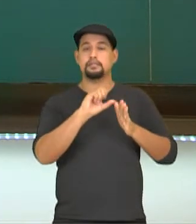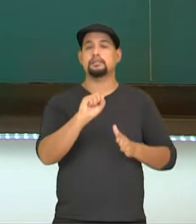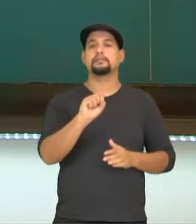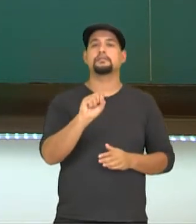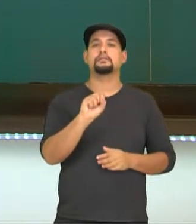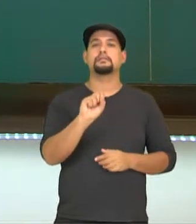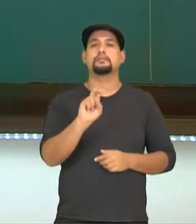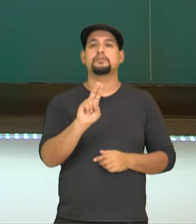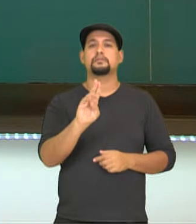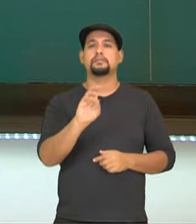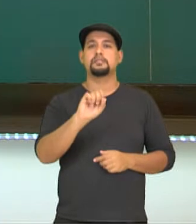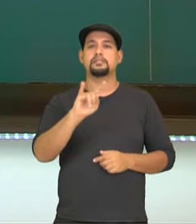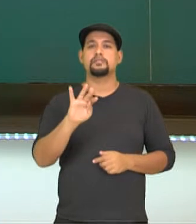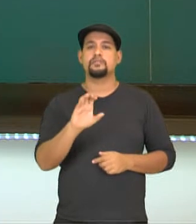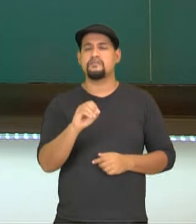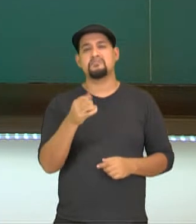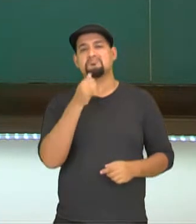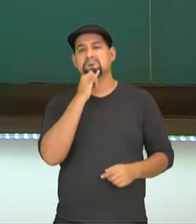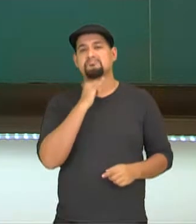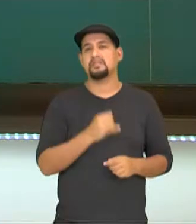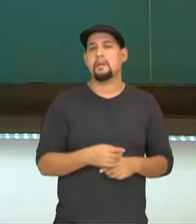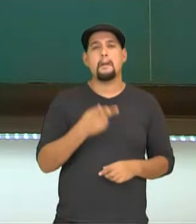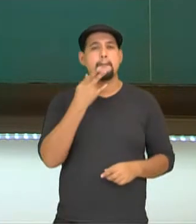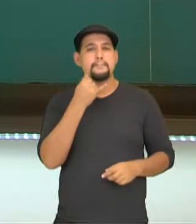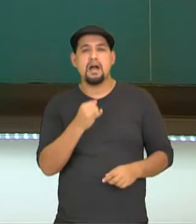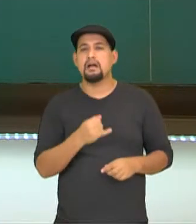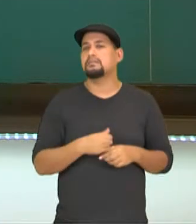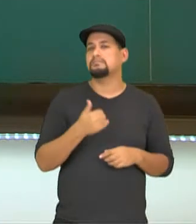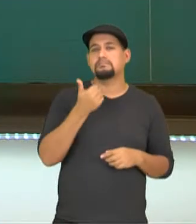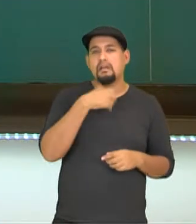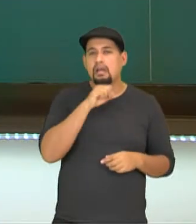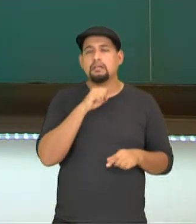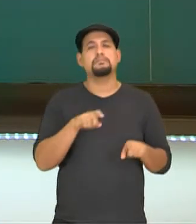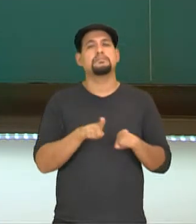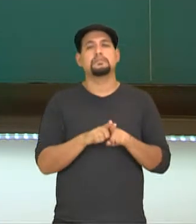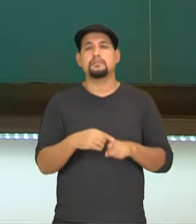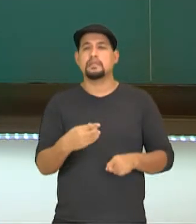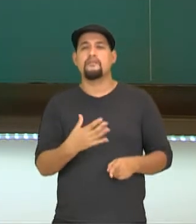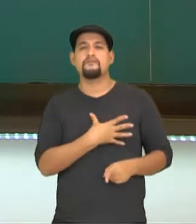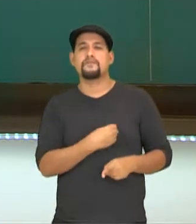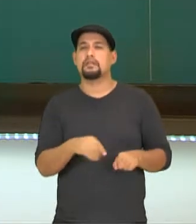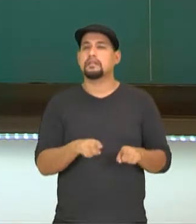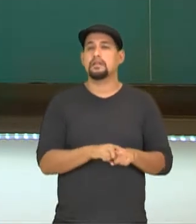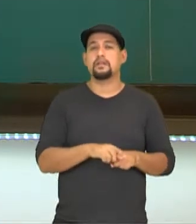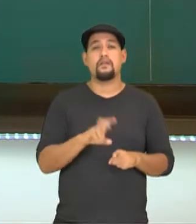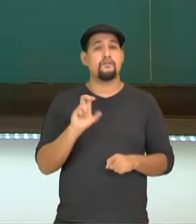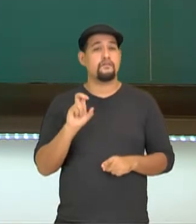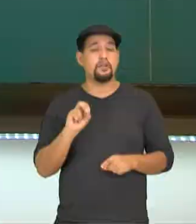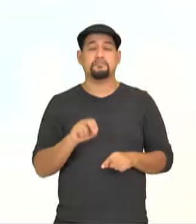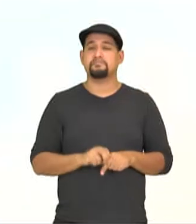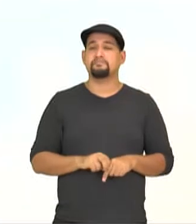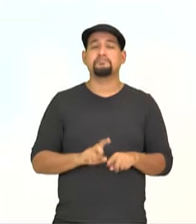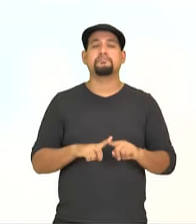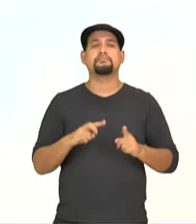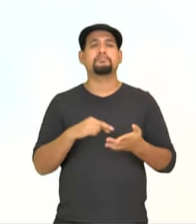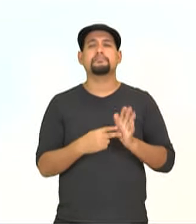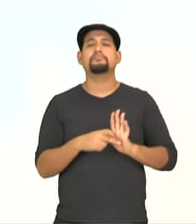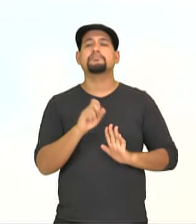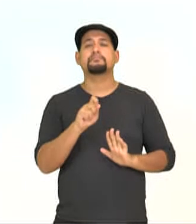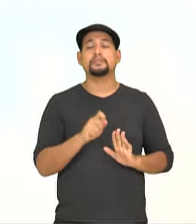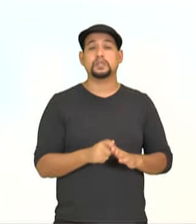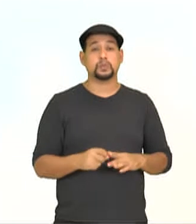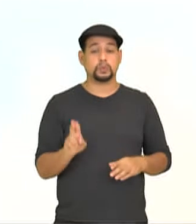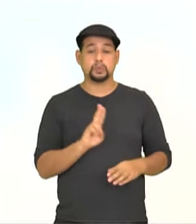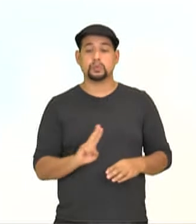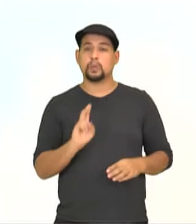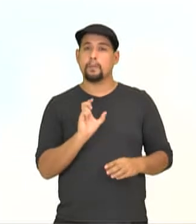substantivo. Padres, hermanos, hijos, primos e abuela. Bien? Los pronombres possessivos. A